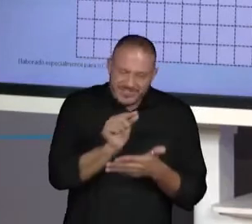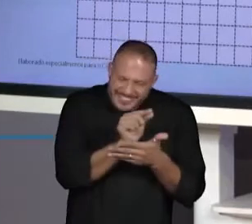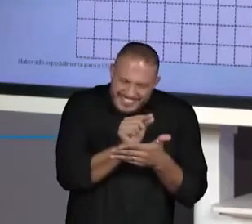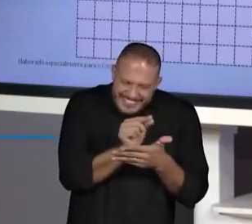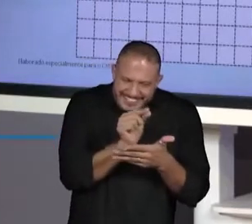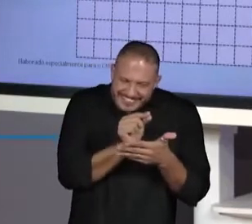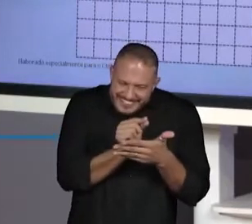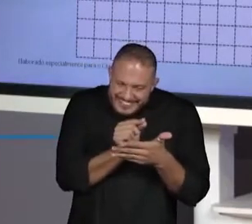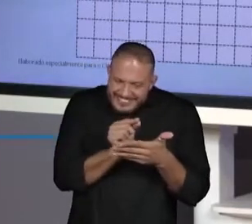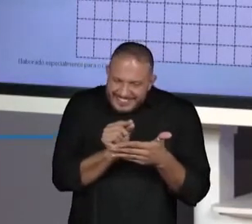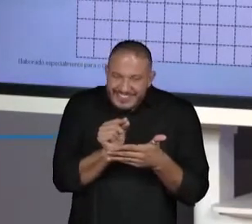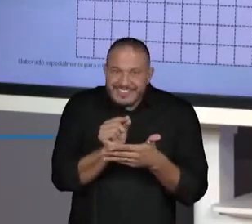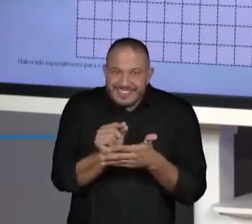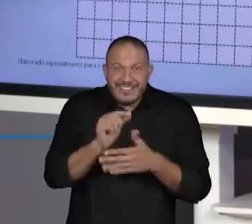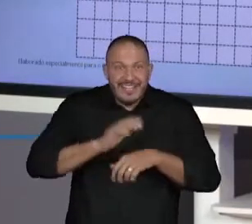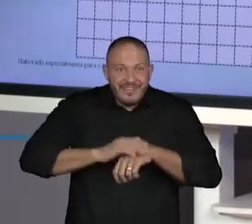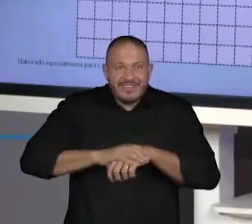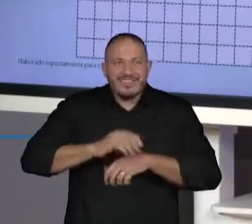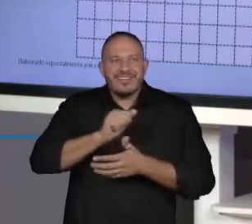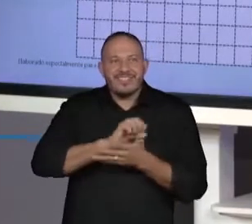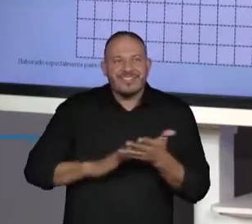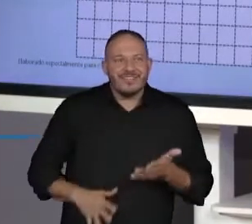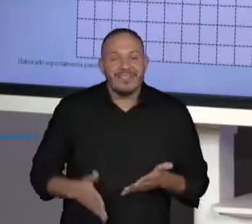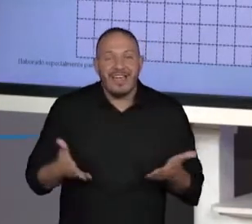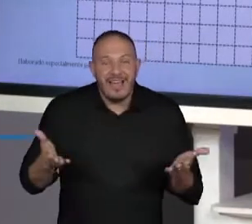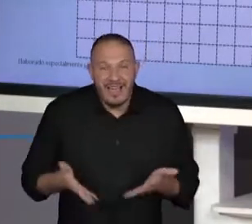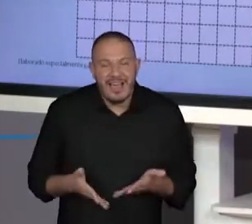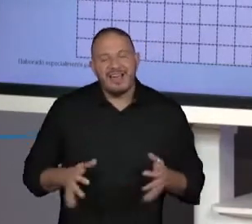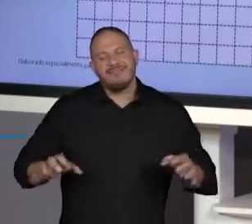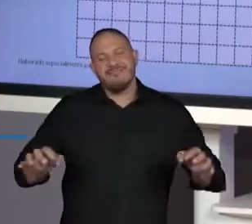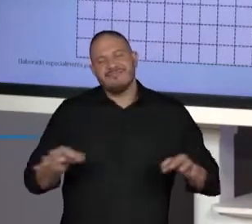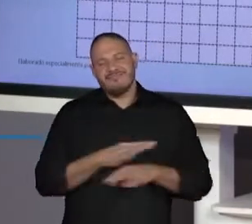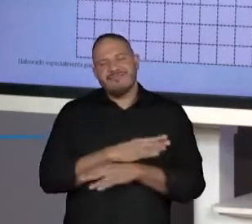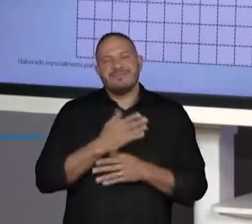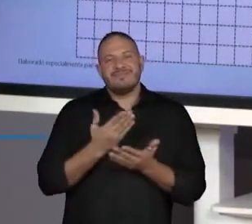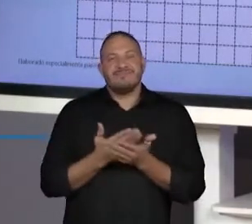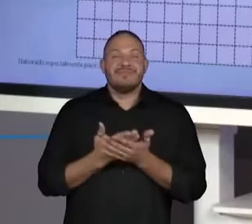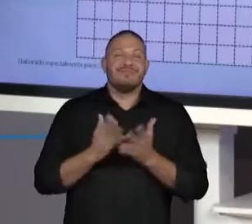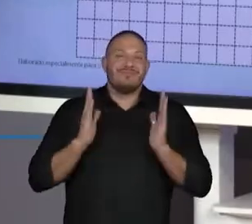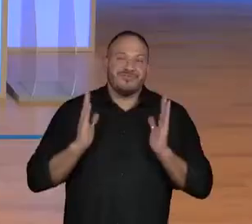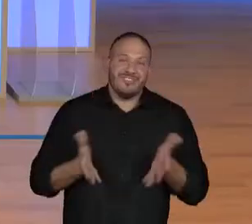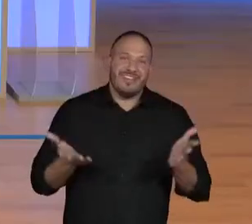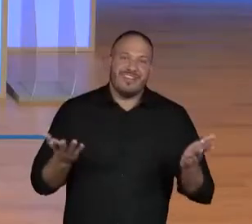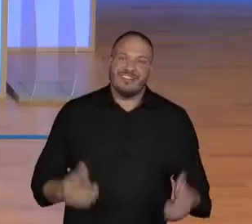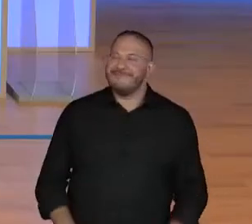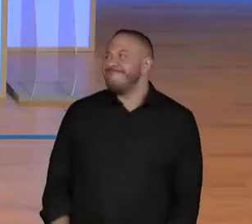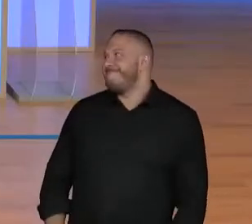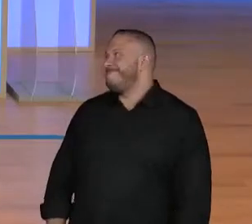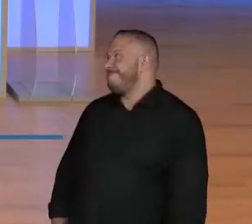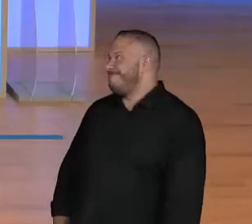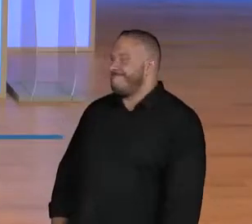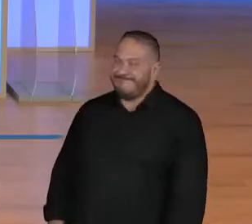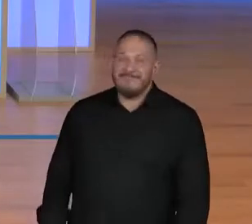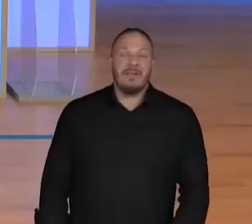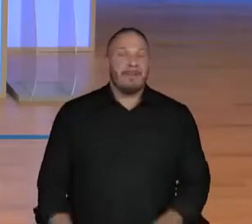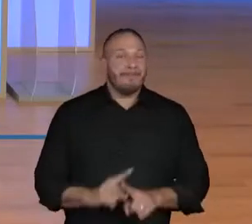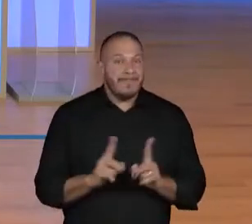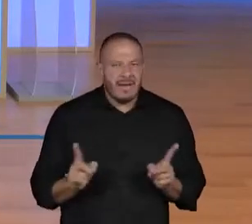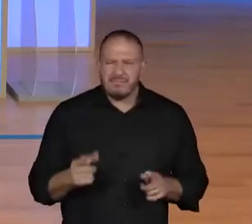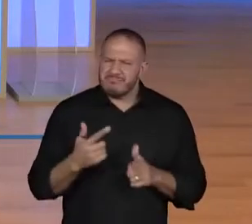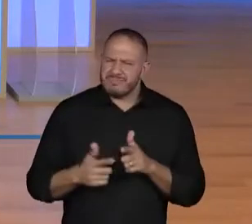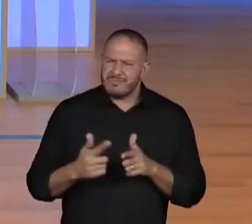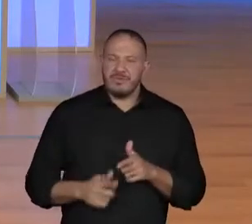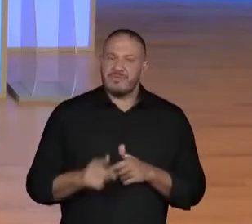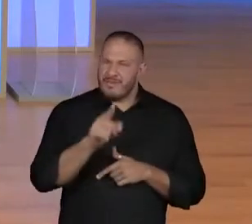bastante a fazer essa atividade. A nossa aula já está terminando, mas não tem problema, vocês